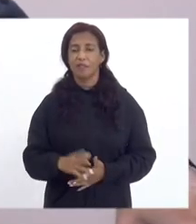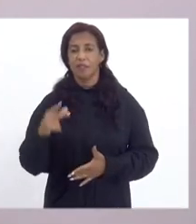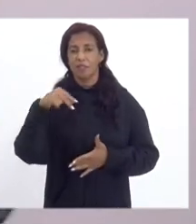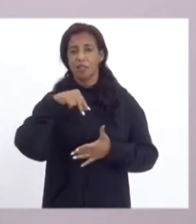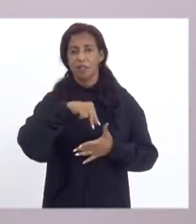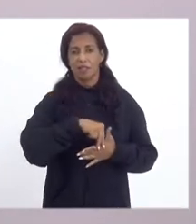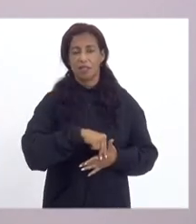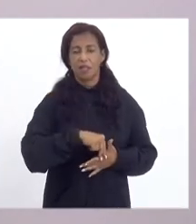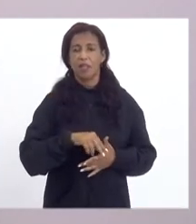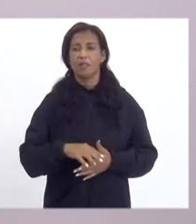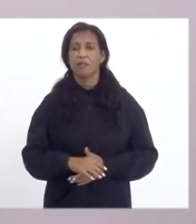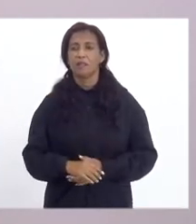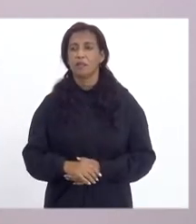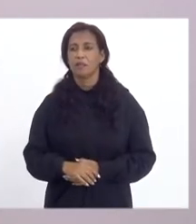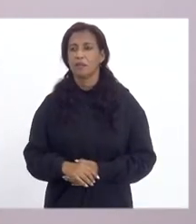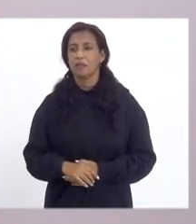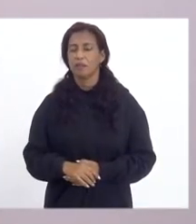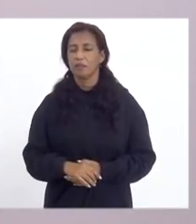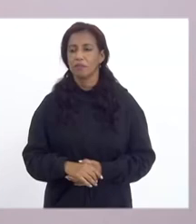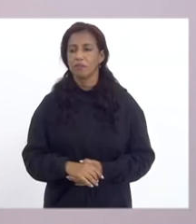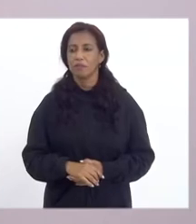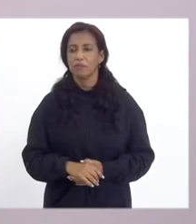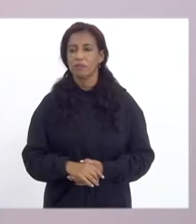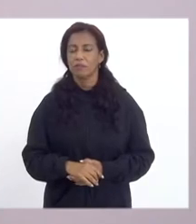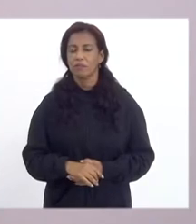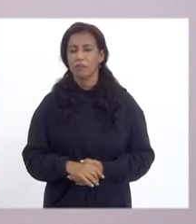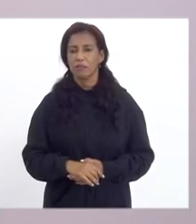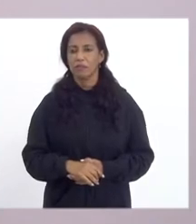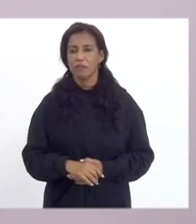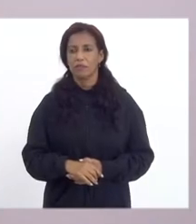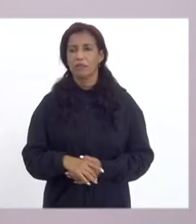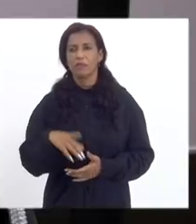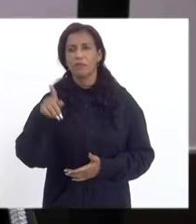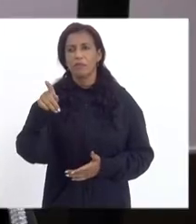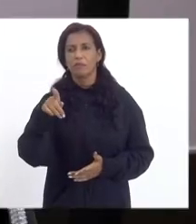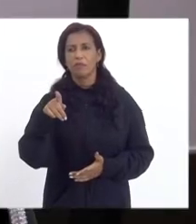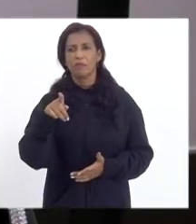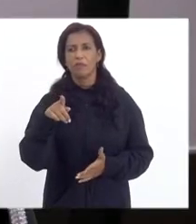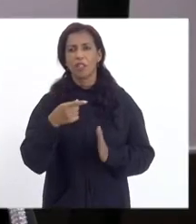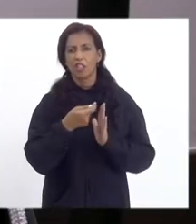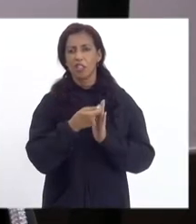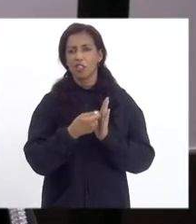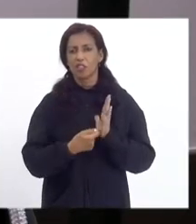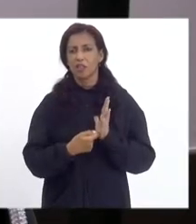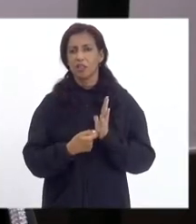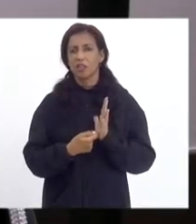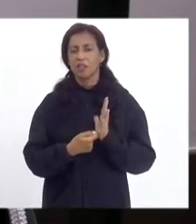anexado. Ele tem que ser anexado. Mas veja que o Vossa Excelência escreveu intermunicipal.